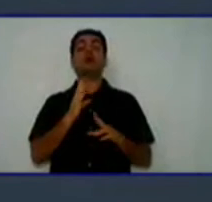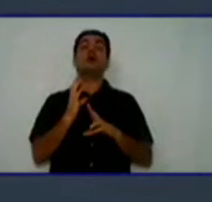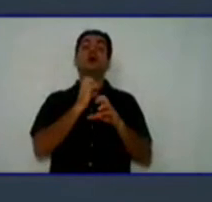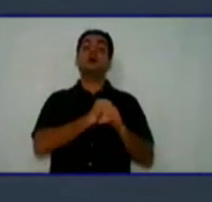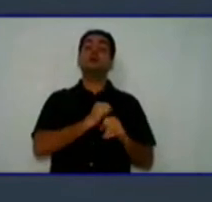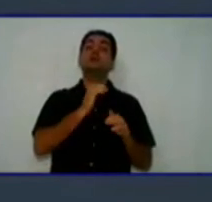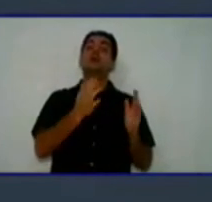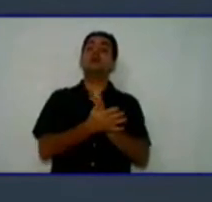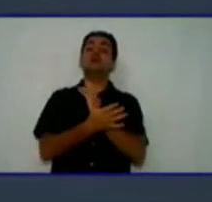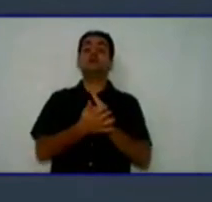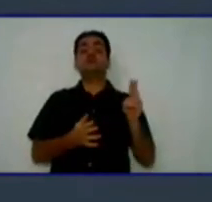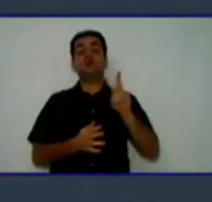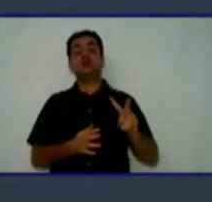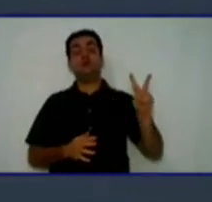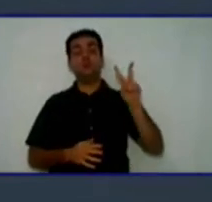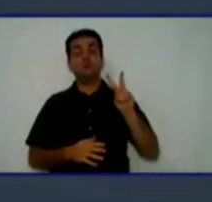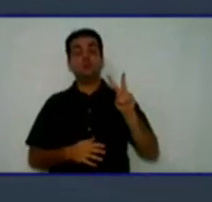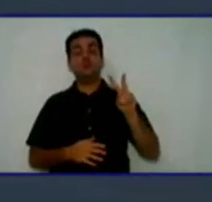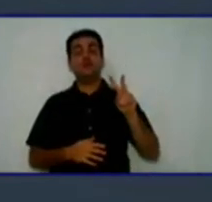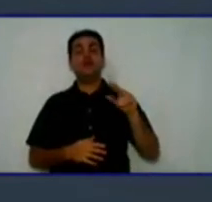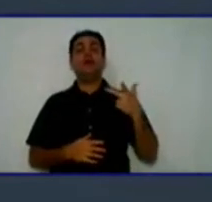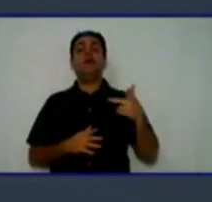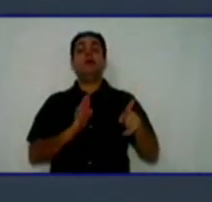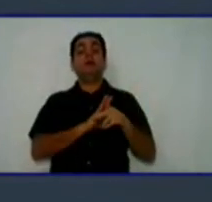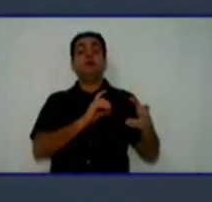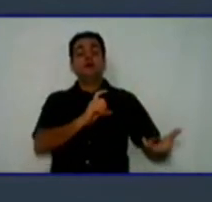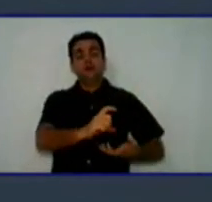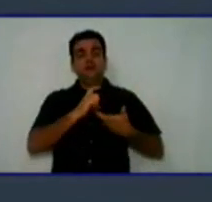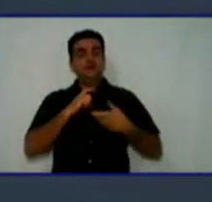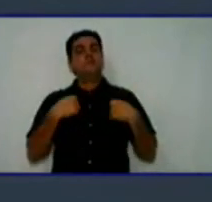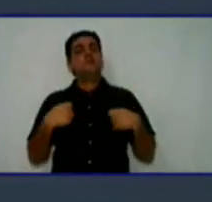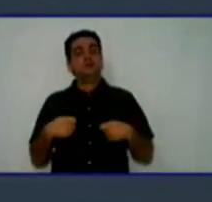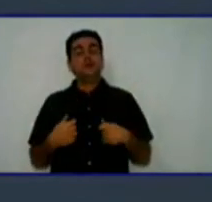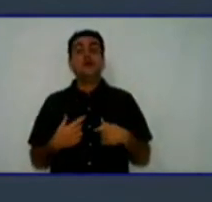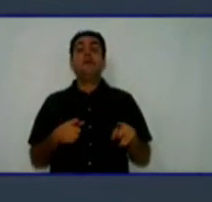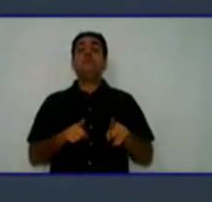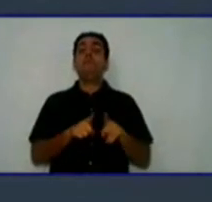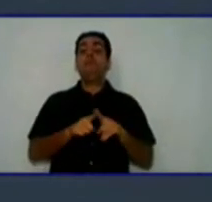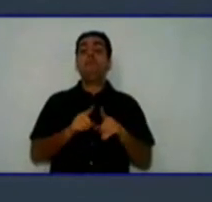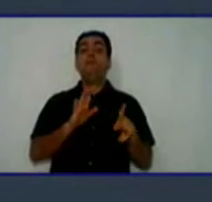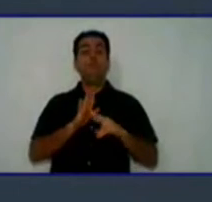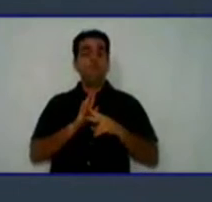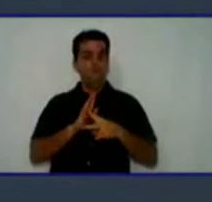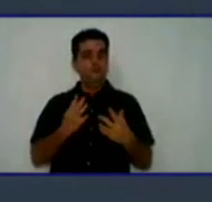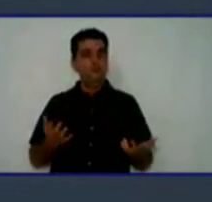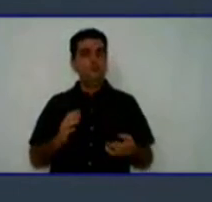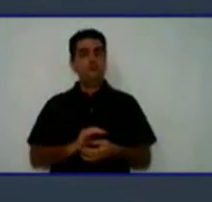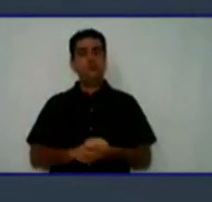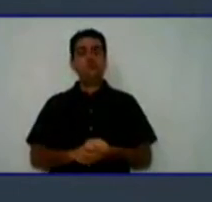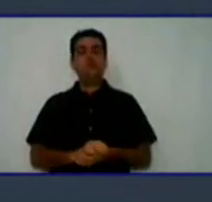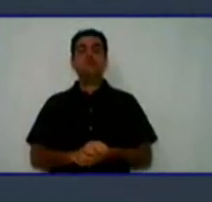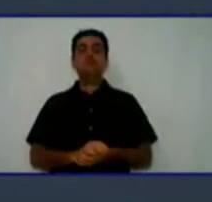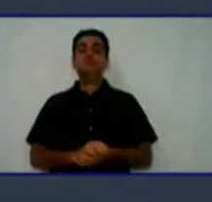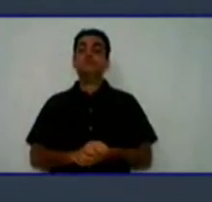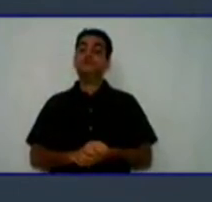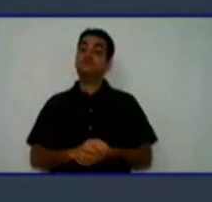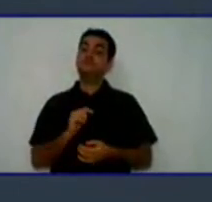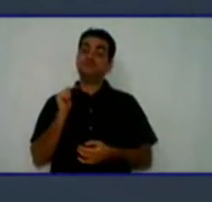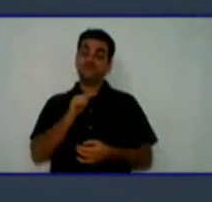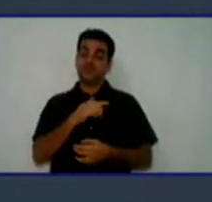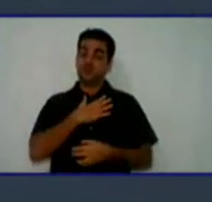de valores ao Tesouro Nacional e à esfera partidária. Inconformado com